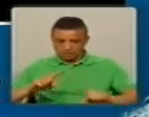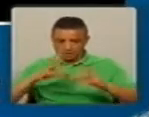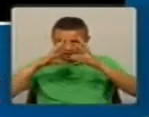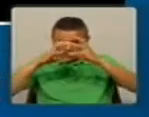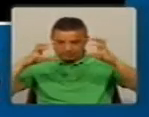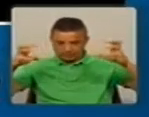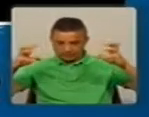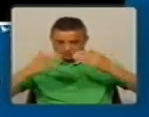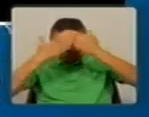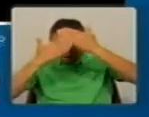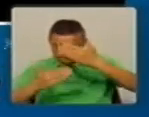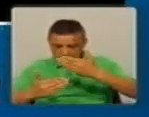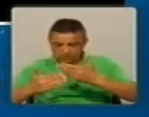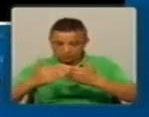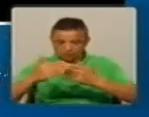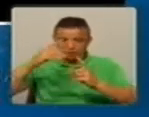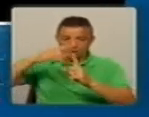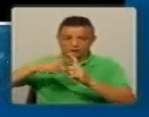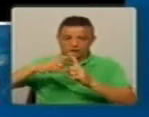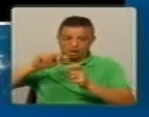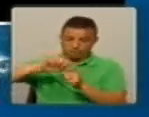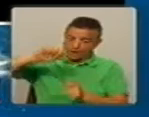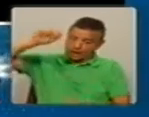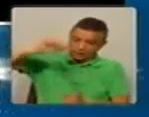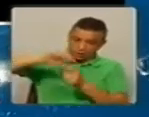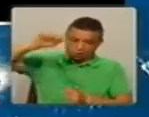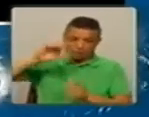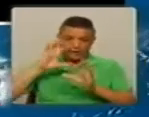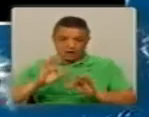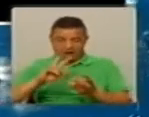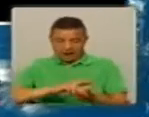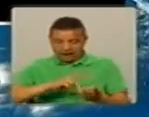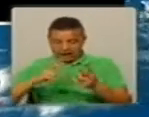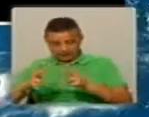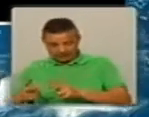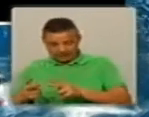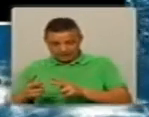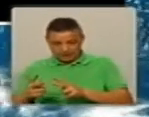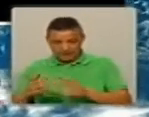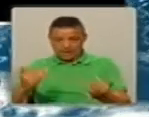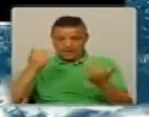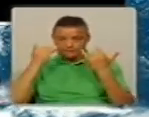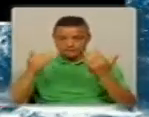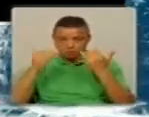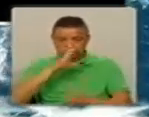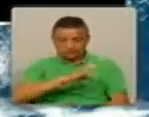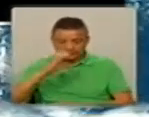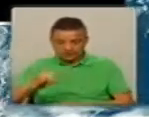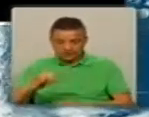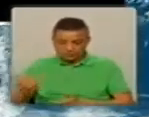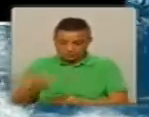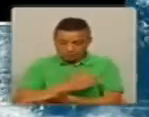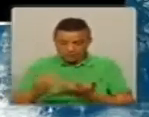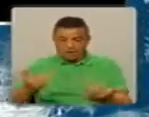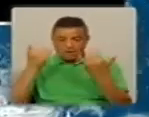porque a partir de uma certa altitude, a neblina altera claramente as informações científicas que nós podemos retirar